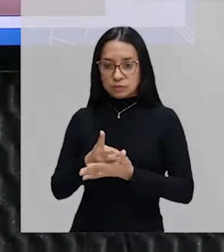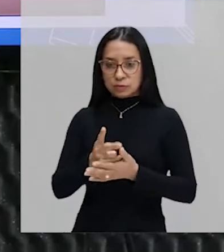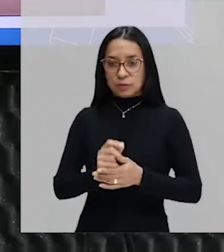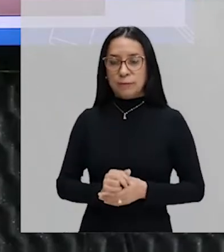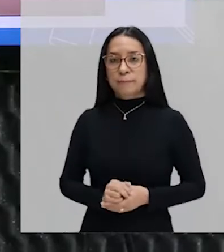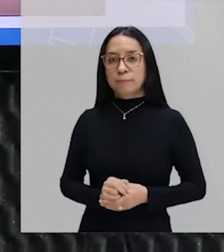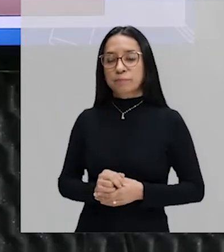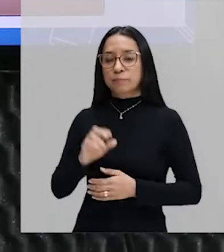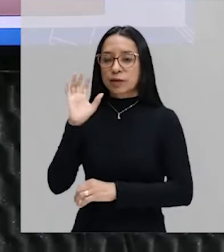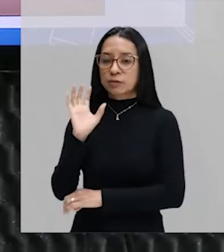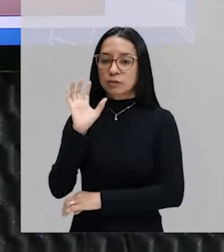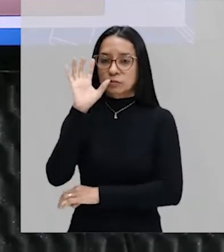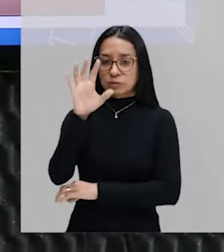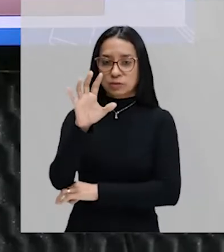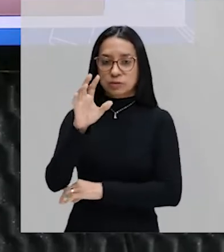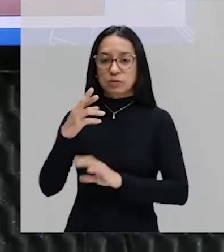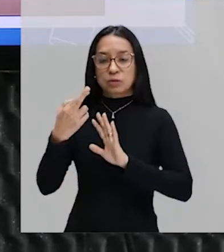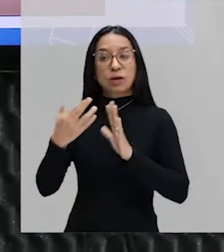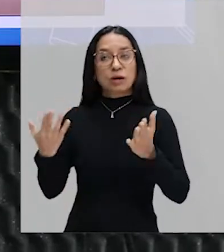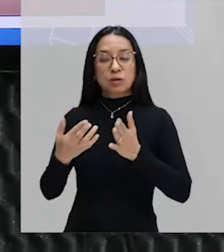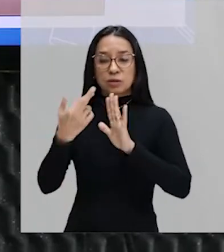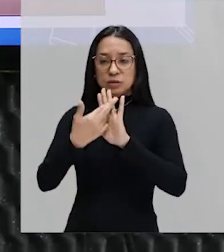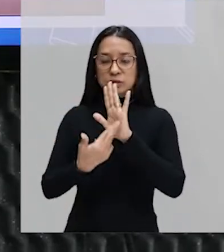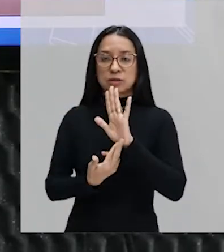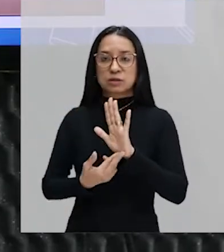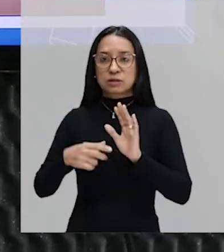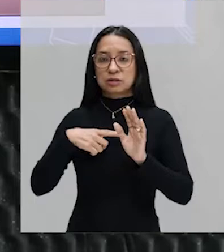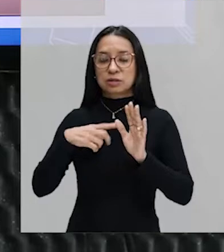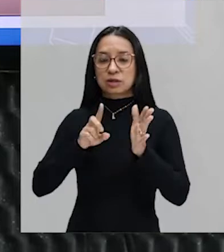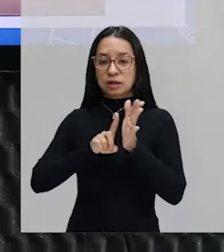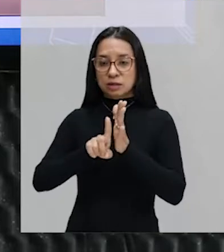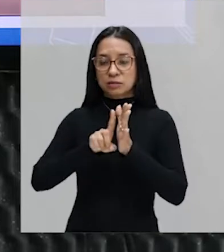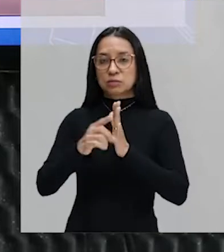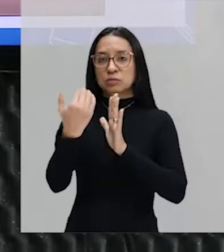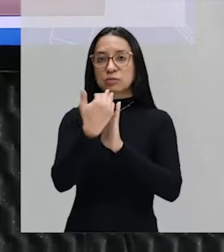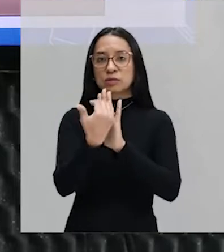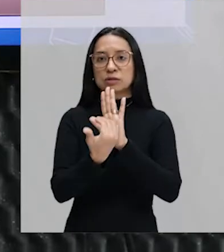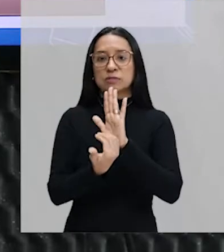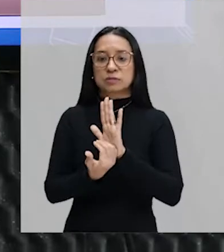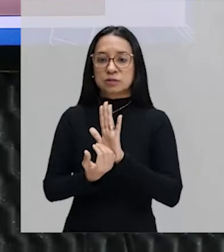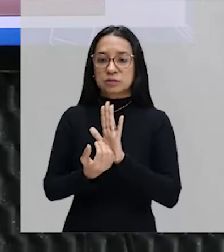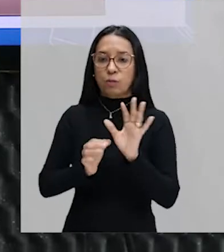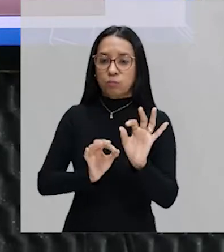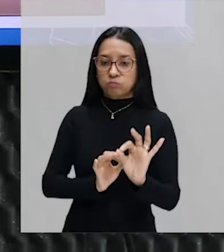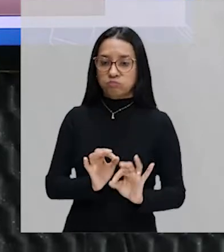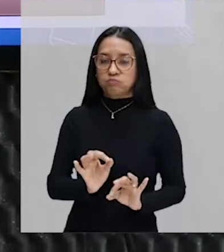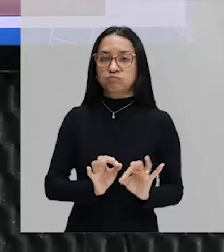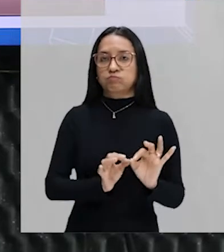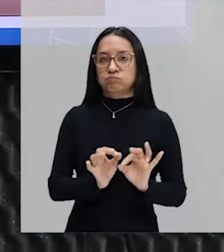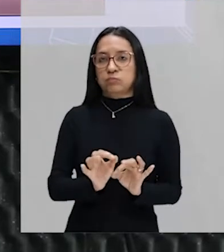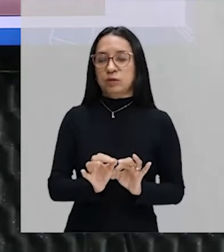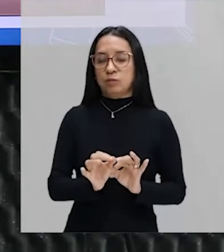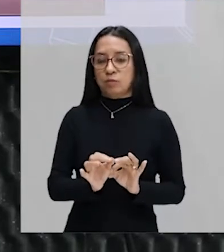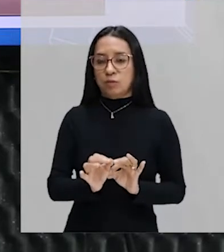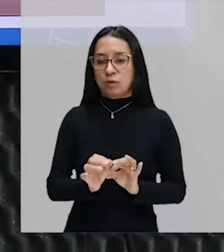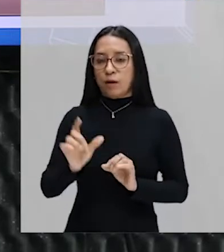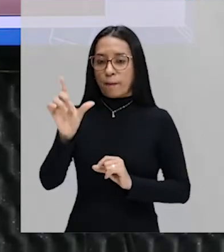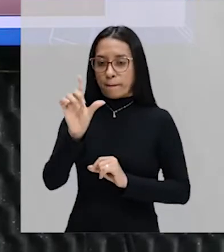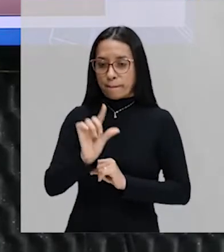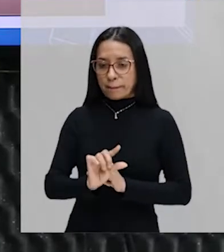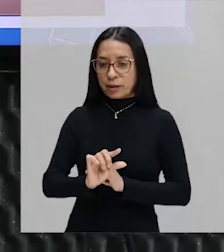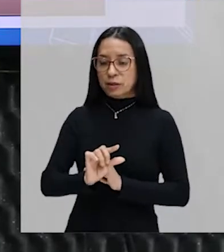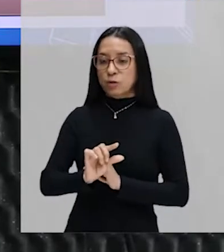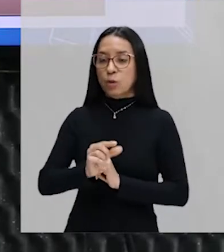no basquetebol, vamos entrar agora nas regrinhas. Existe uma questão da classificação funcional. Quanto menor o